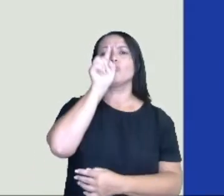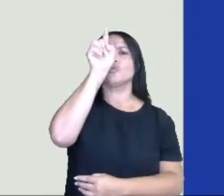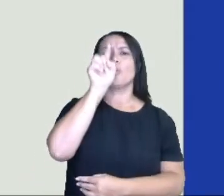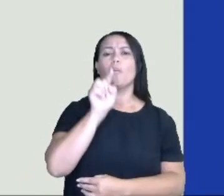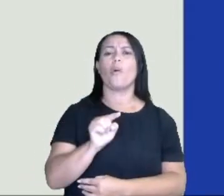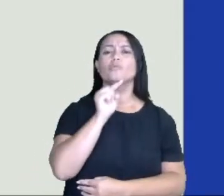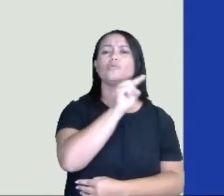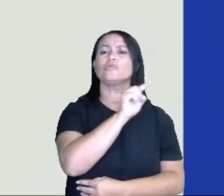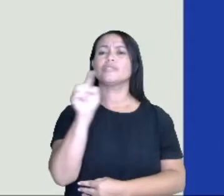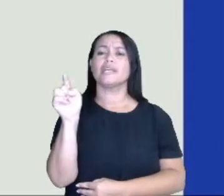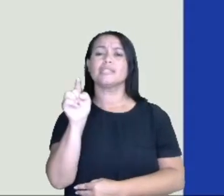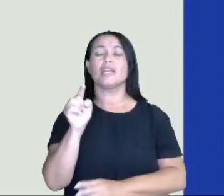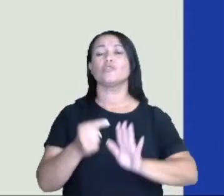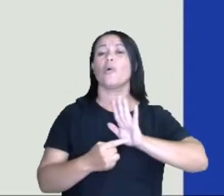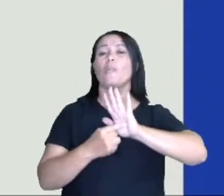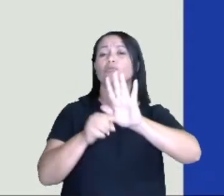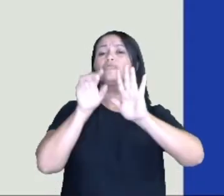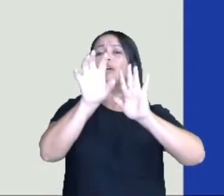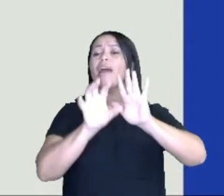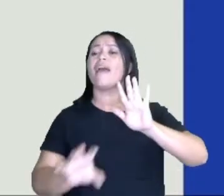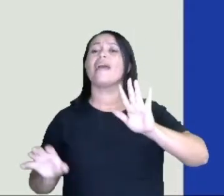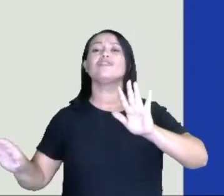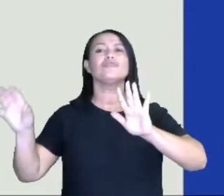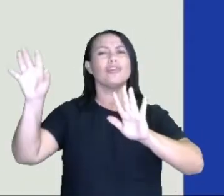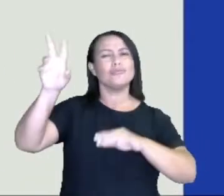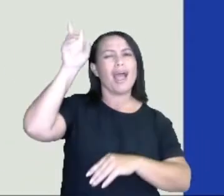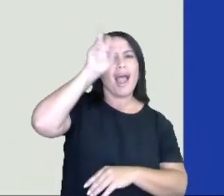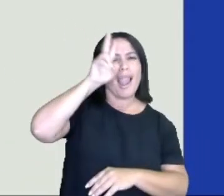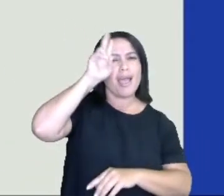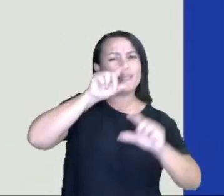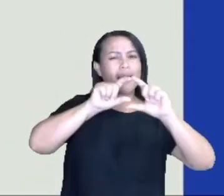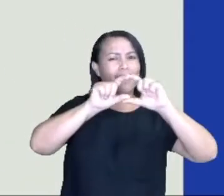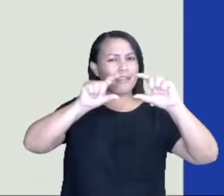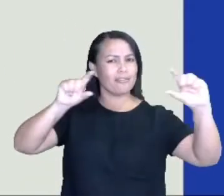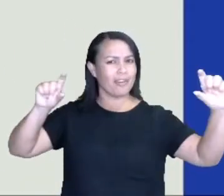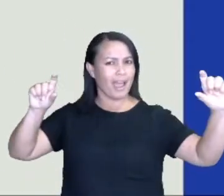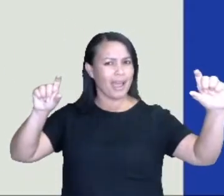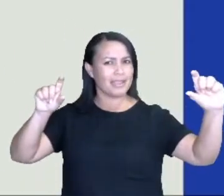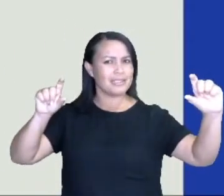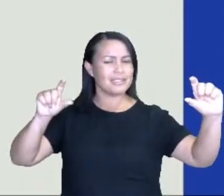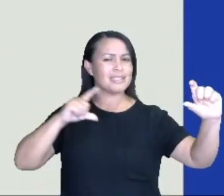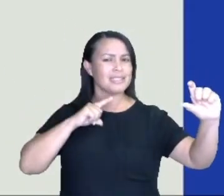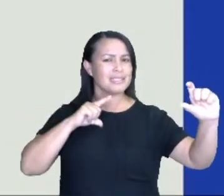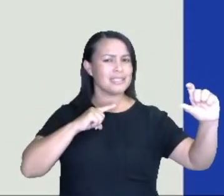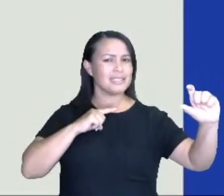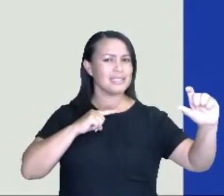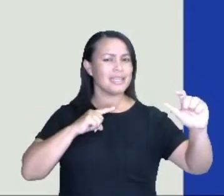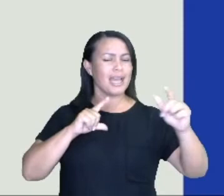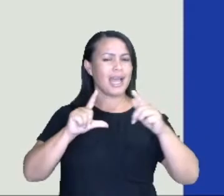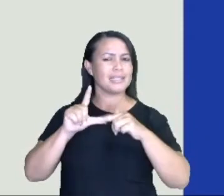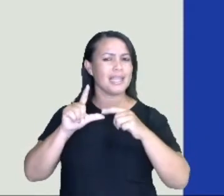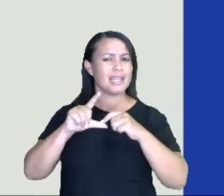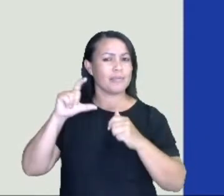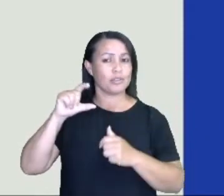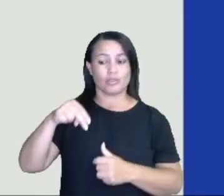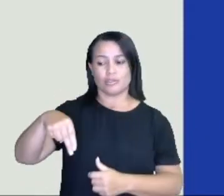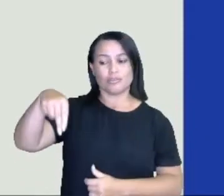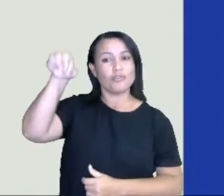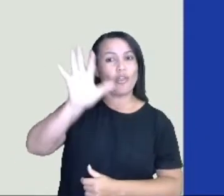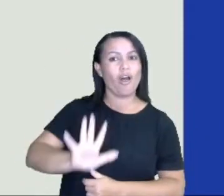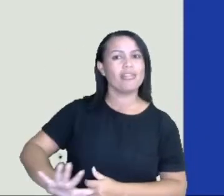ou indicarem região. Lembra lá da frase do slide das letras maiúsculas?